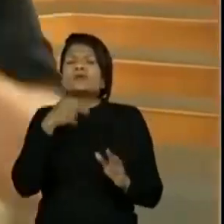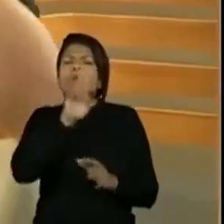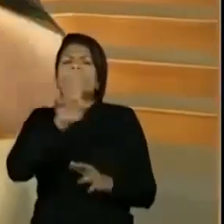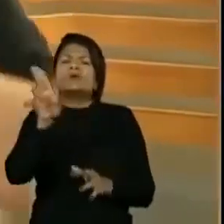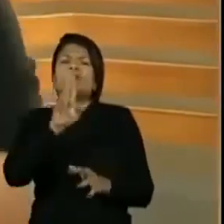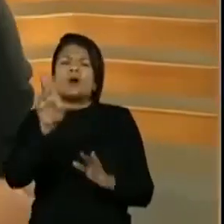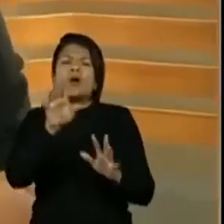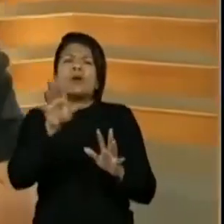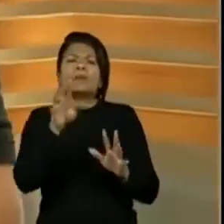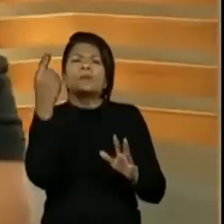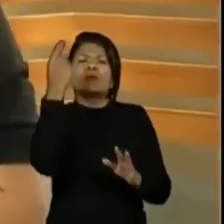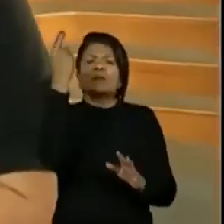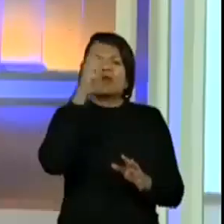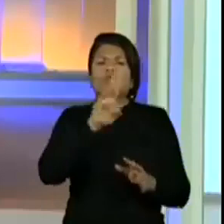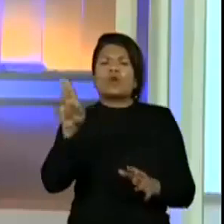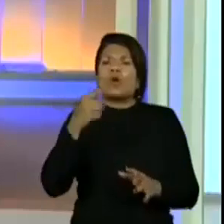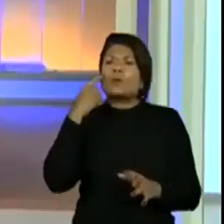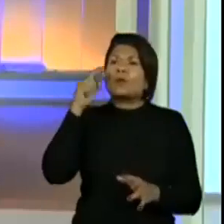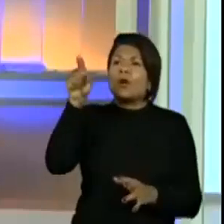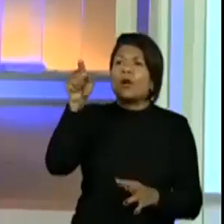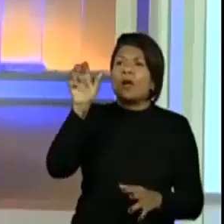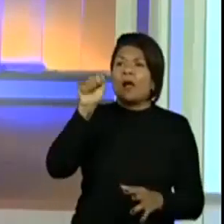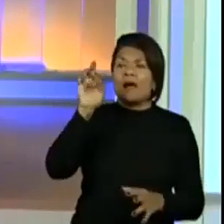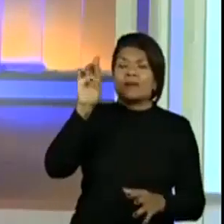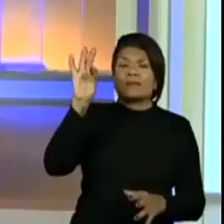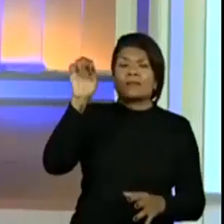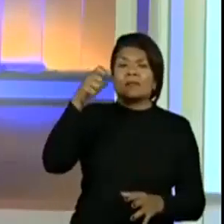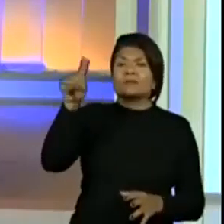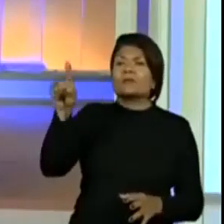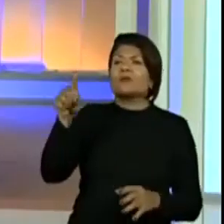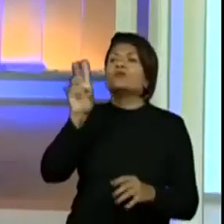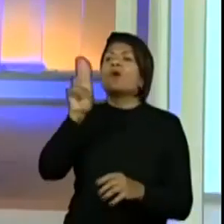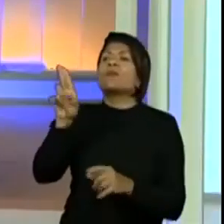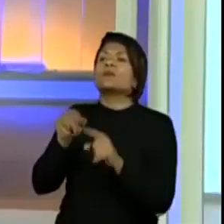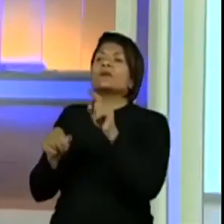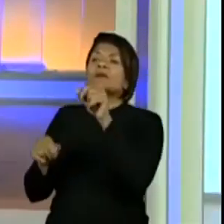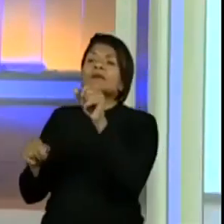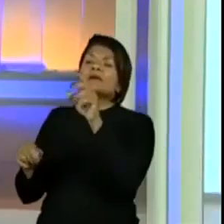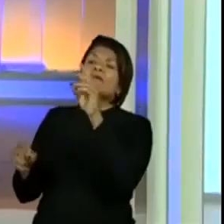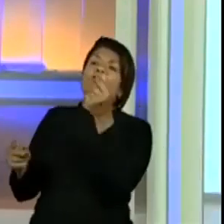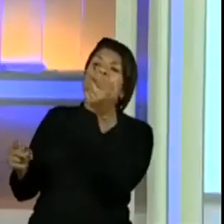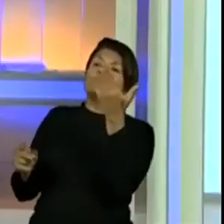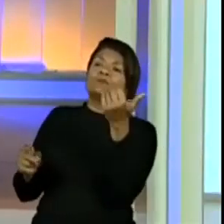falar aqui, o primeiro nome que aparecer vai ser o nome do artesão, deixa eu ver aqui. O primeiro nome.